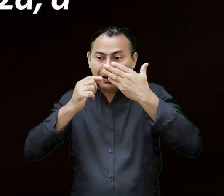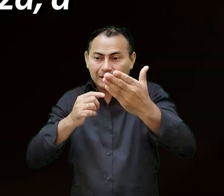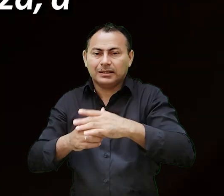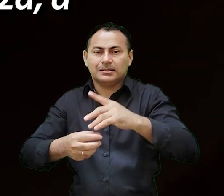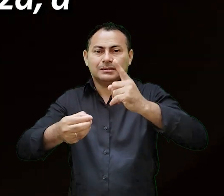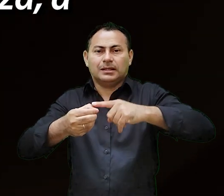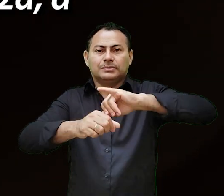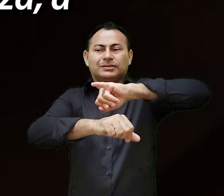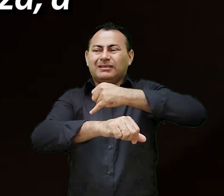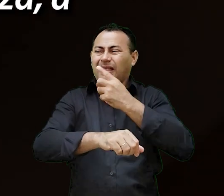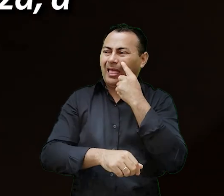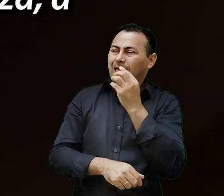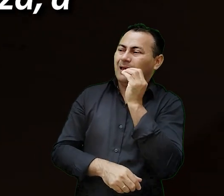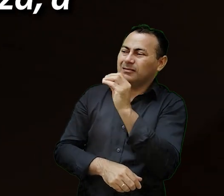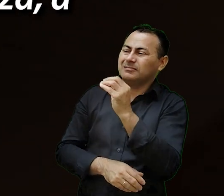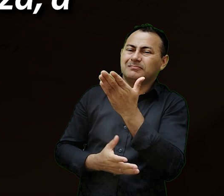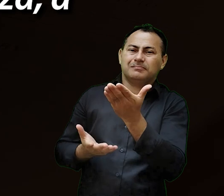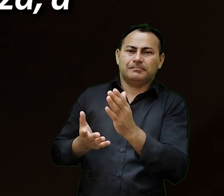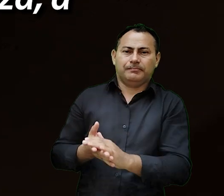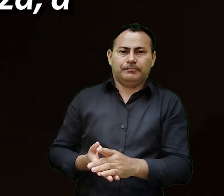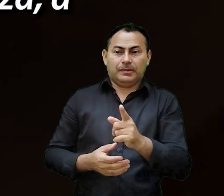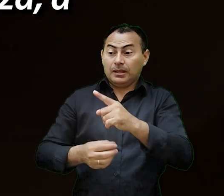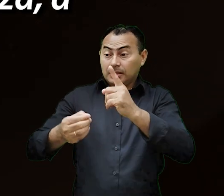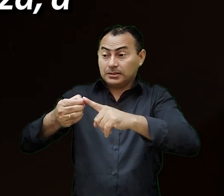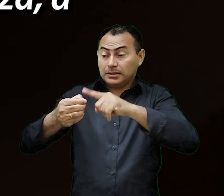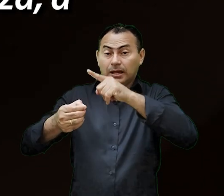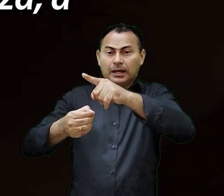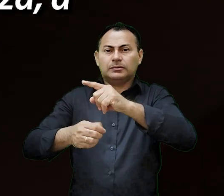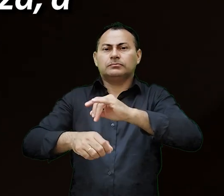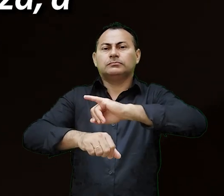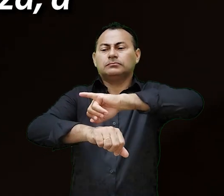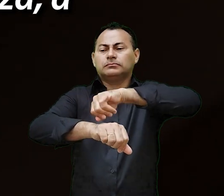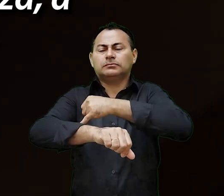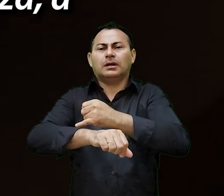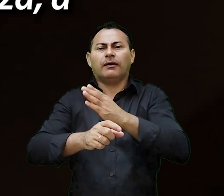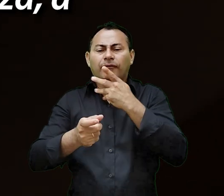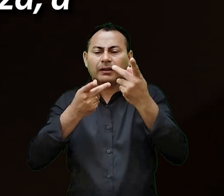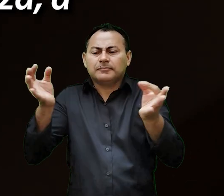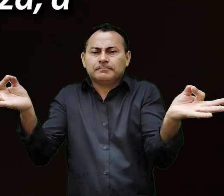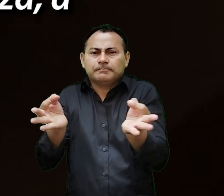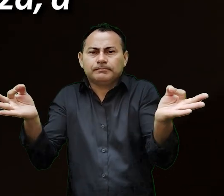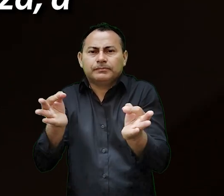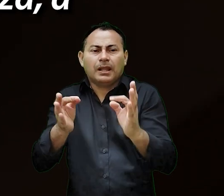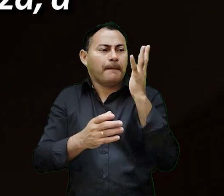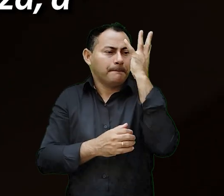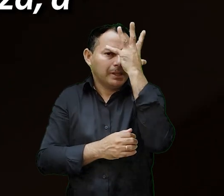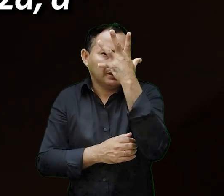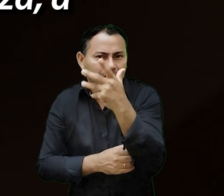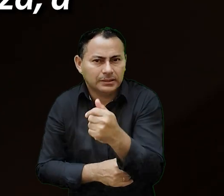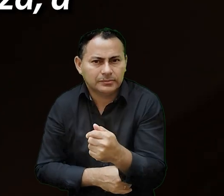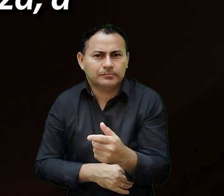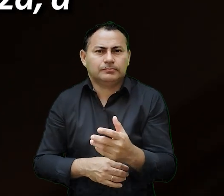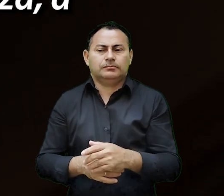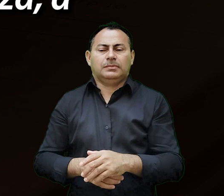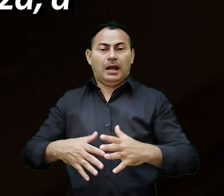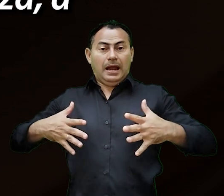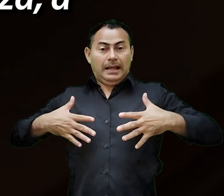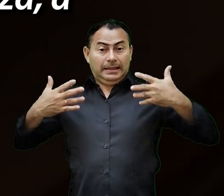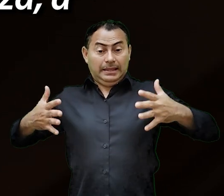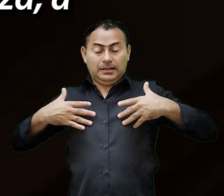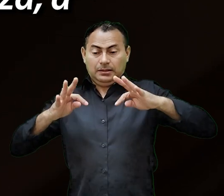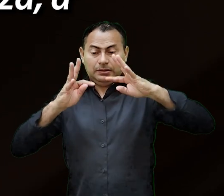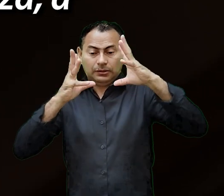cabeça diante da cidade de Jerusalém. Esta é a cidade que era chamada a perfeição da beleza,